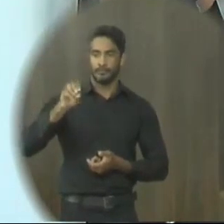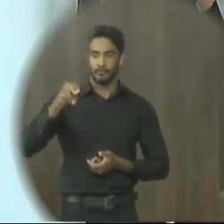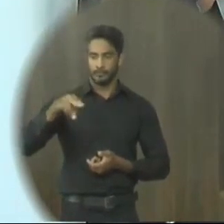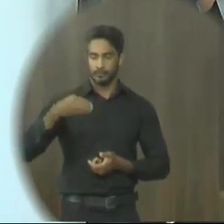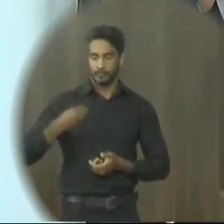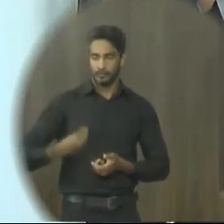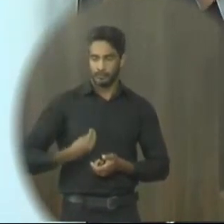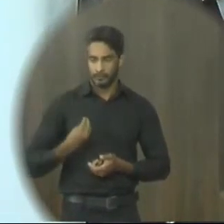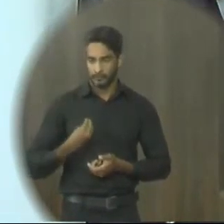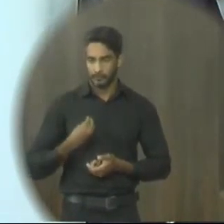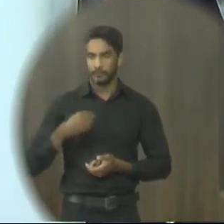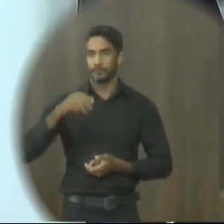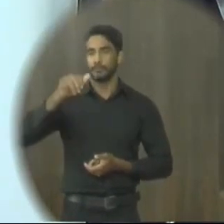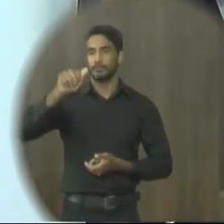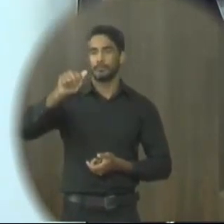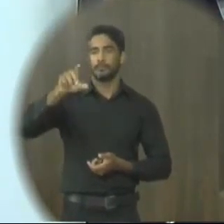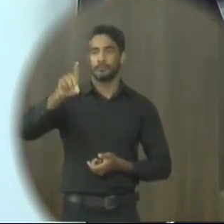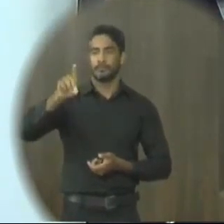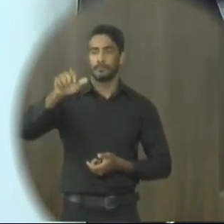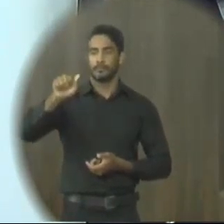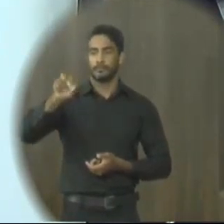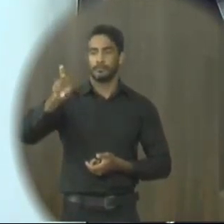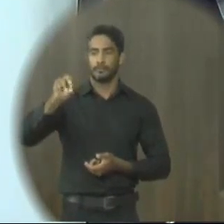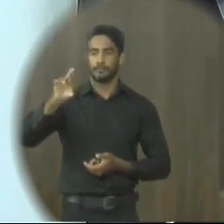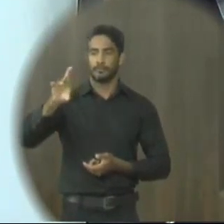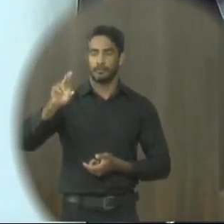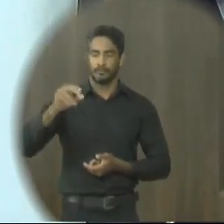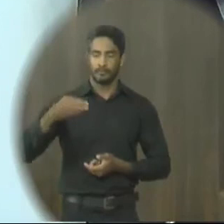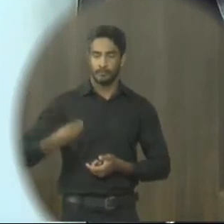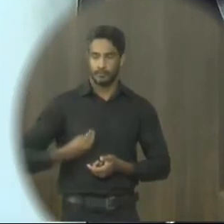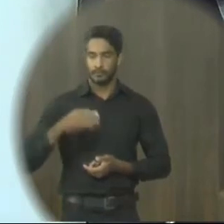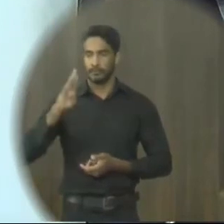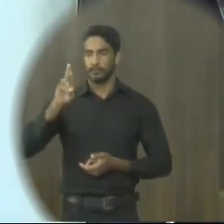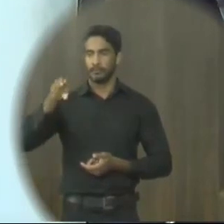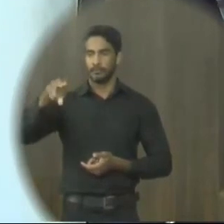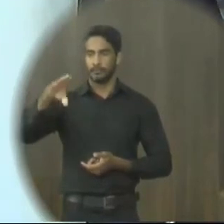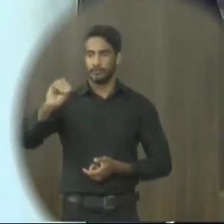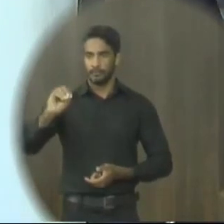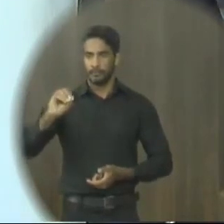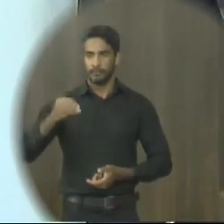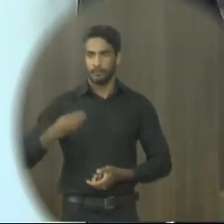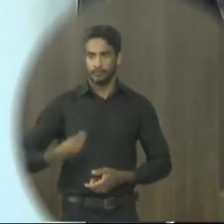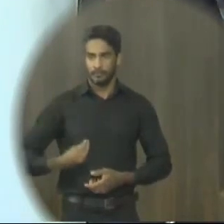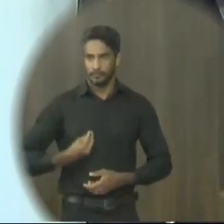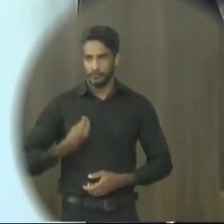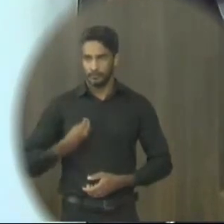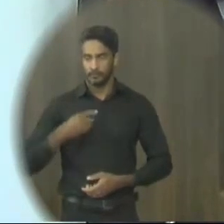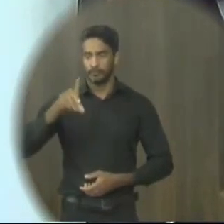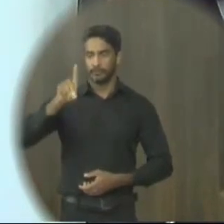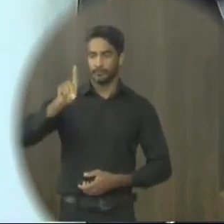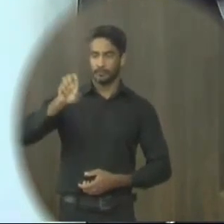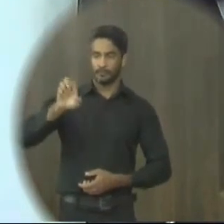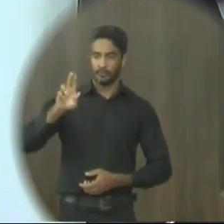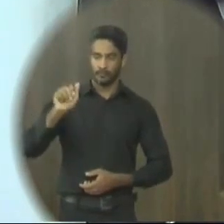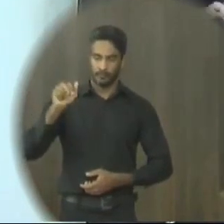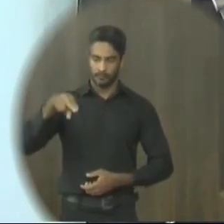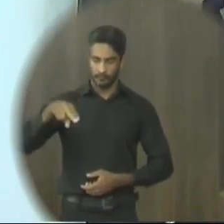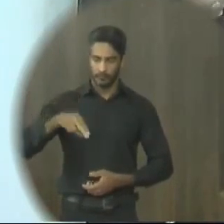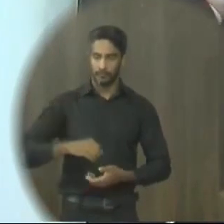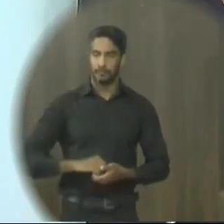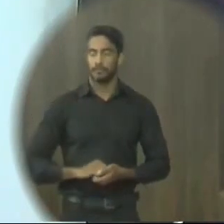Souza. Presente. Adaú Soares Cordeiro. Bruno Henrique de Oliveira Mendes. Presente. Derlan Miranda dos Reis.